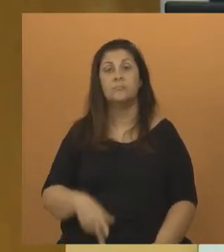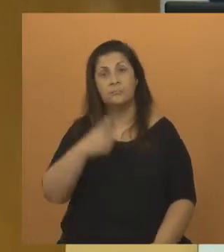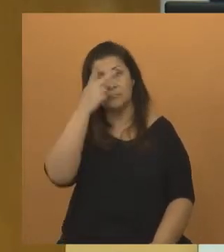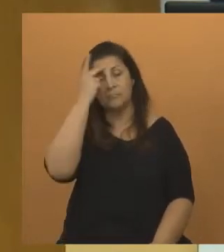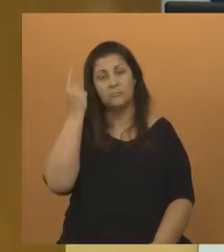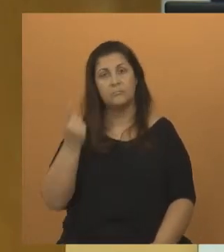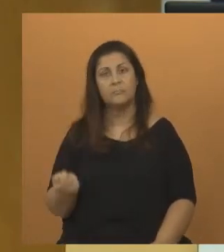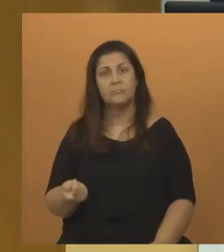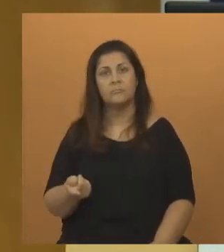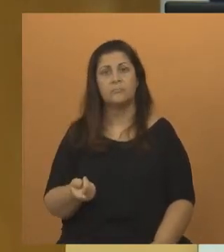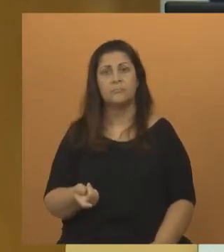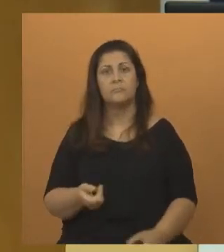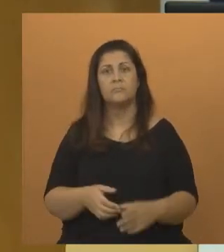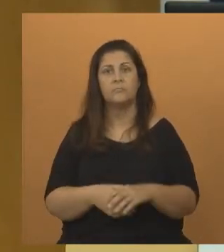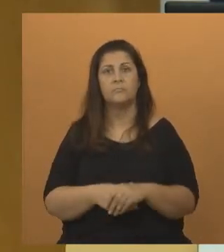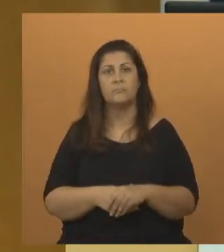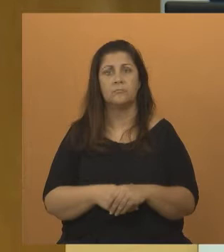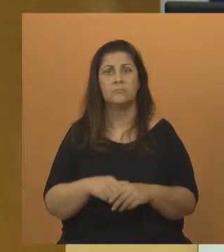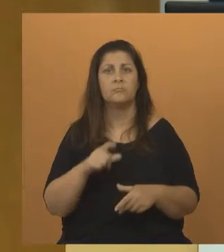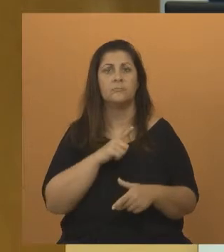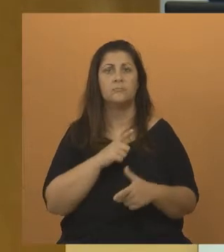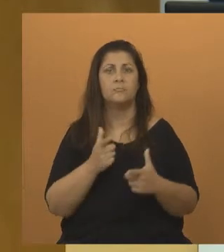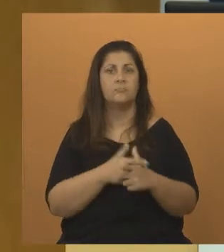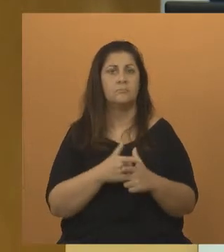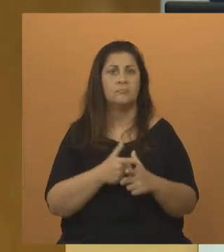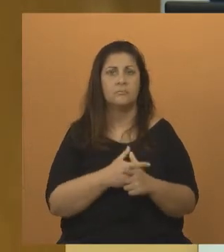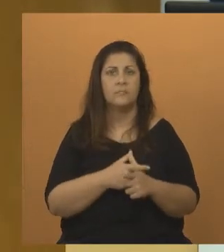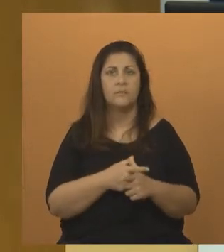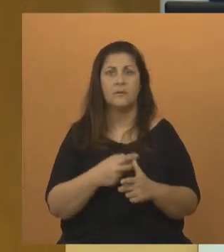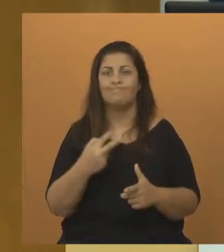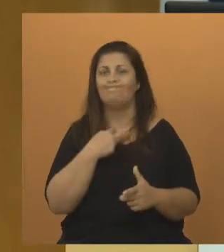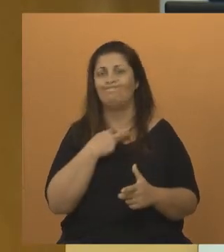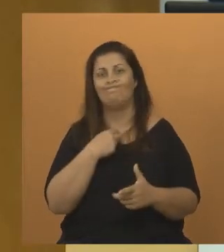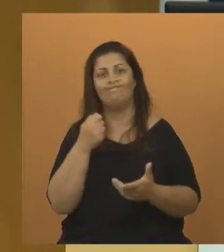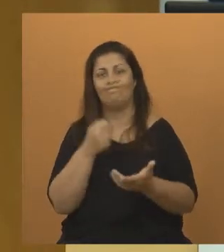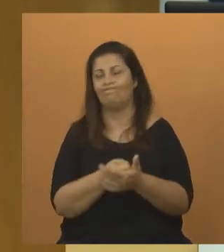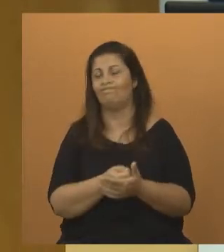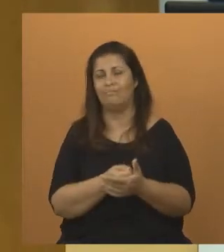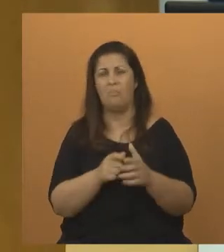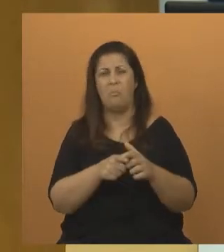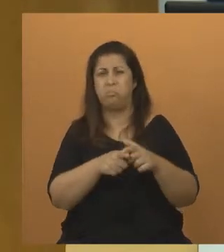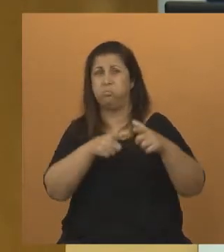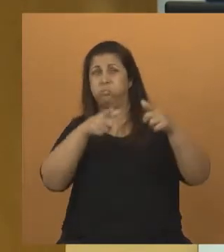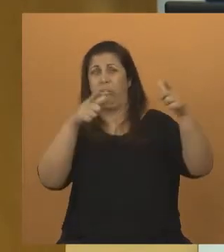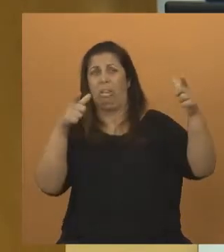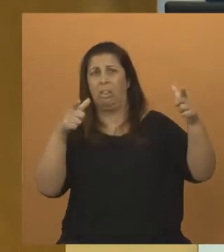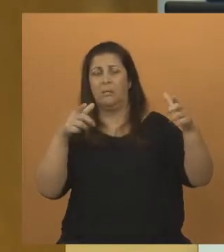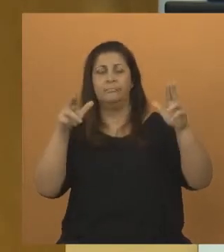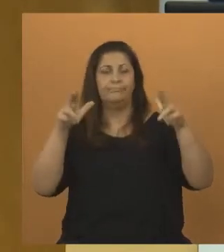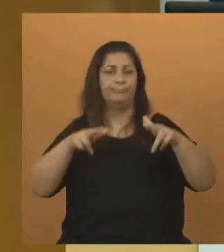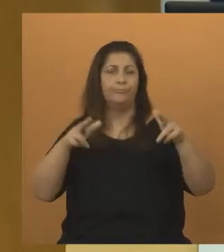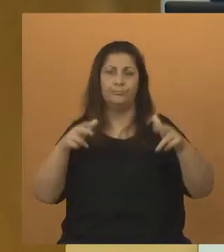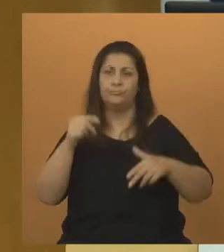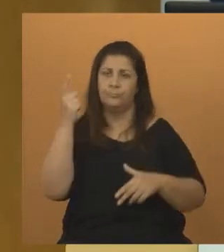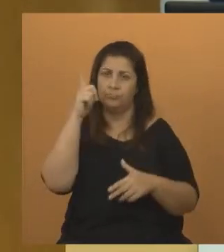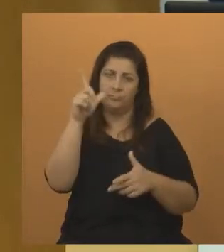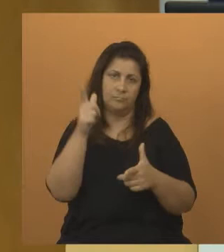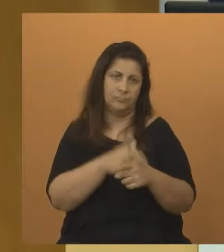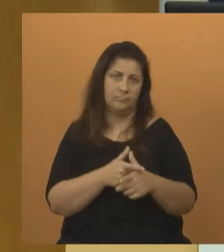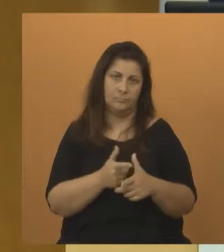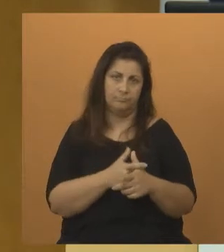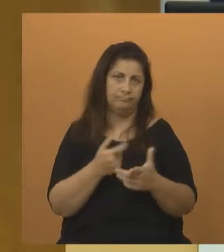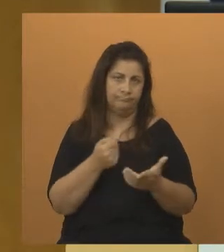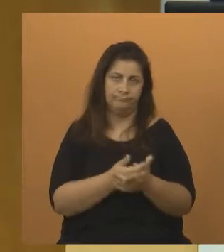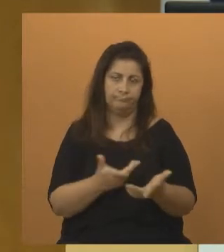entidades, elas estão aí com a dívida aí que é impagável mesmo, né? E impagável que não vai pagar. Como vai pagar se não